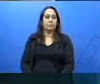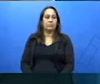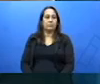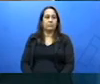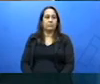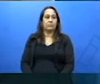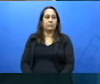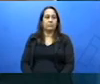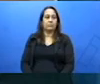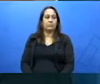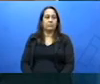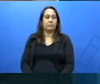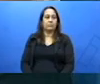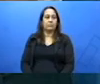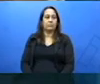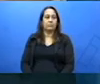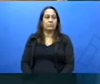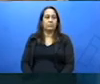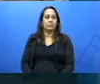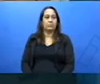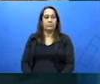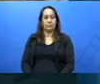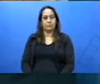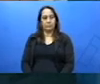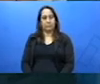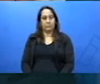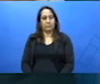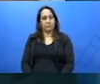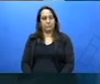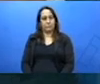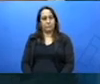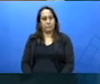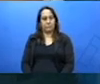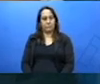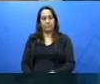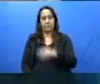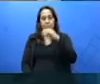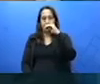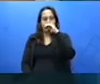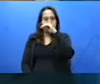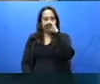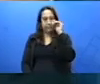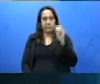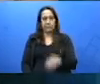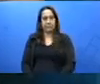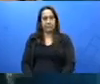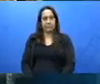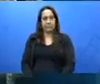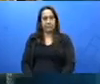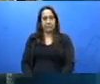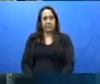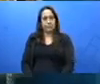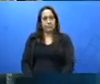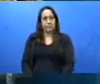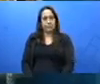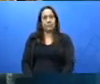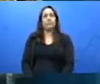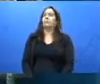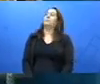pela perninha e puxa a linguinha. Essa é a letra F minúscula. Lá na